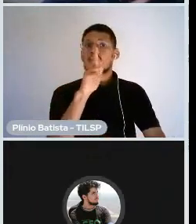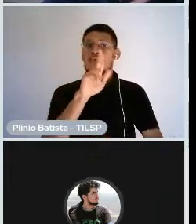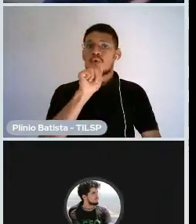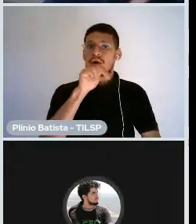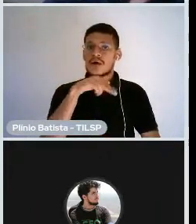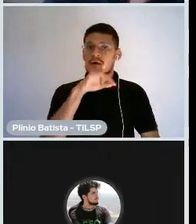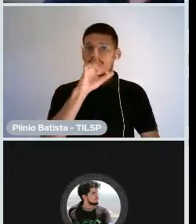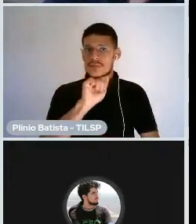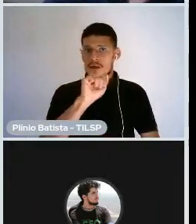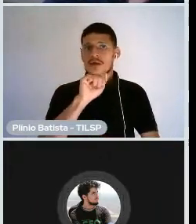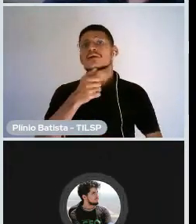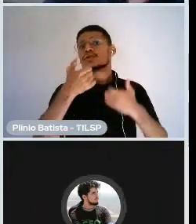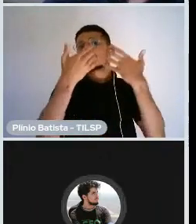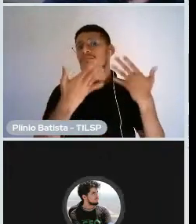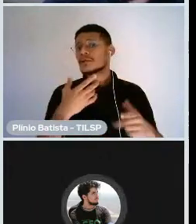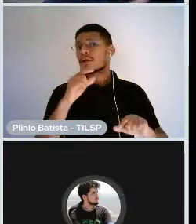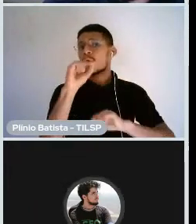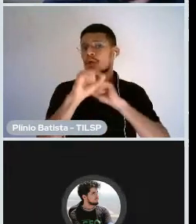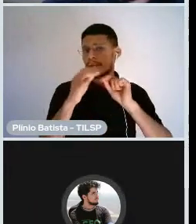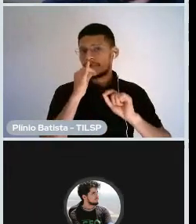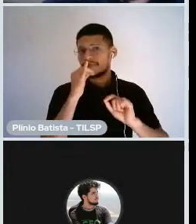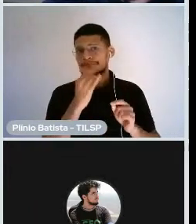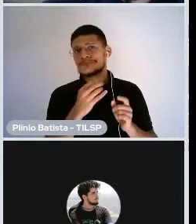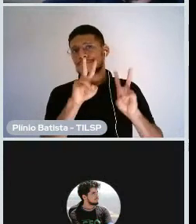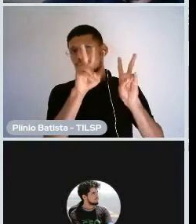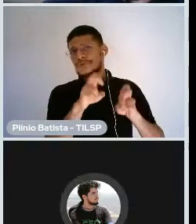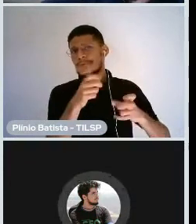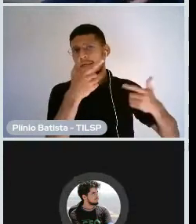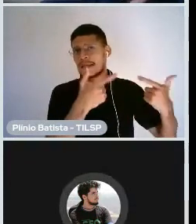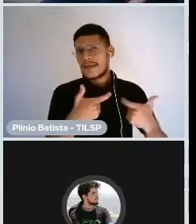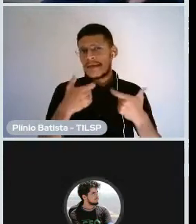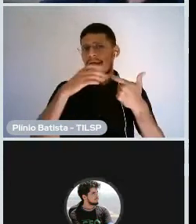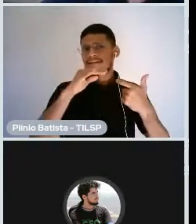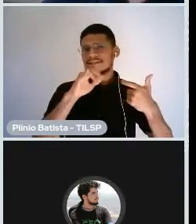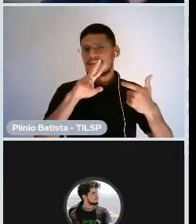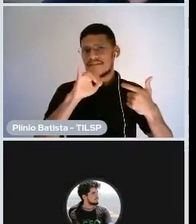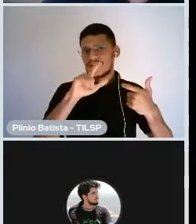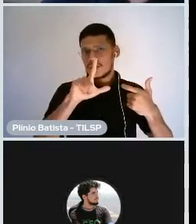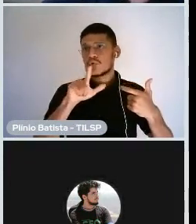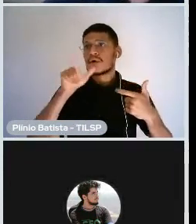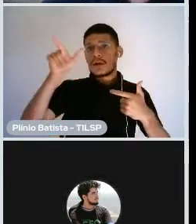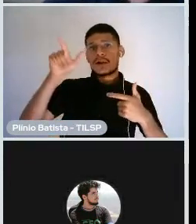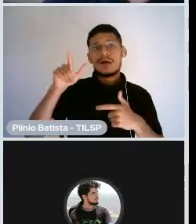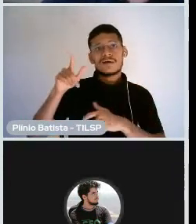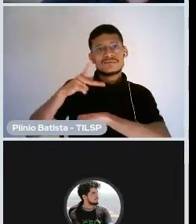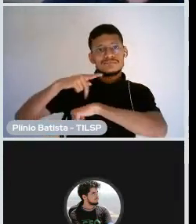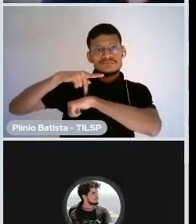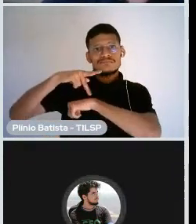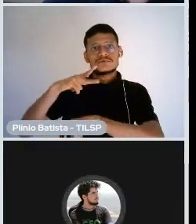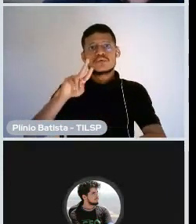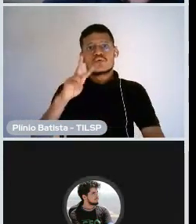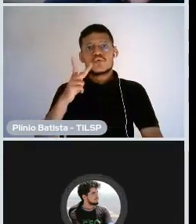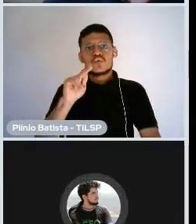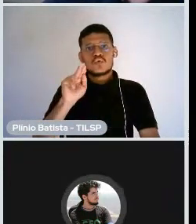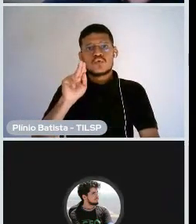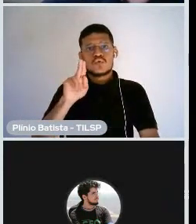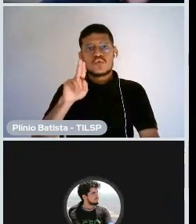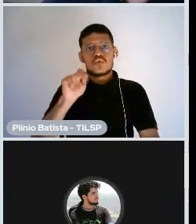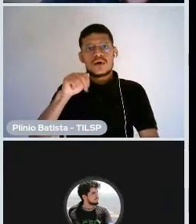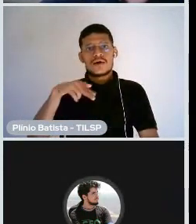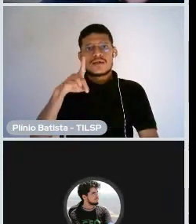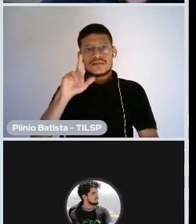falar bastante sobre a questão da guerra civil na Ruanda, né? E vocês vão poder entender